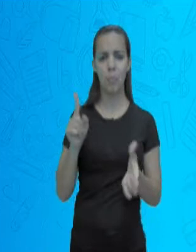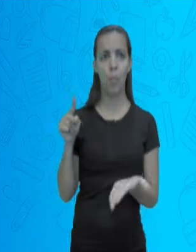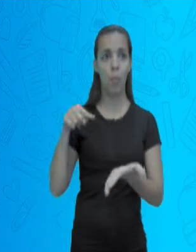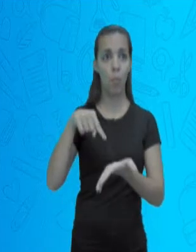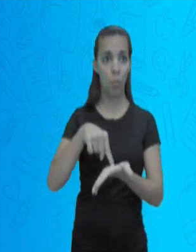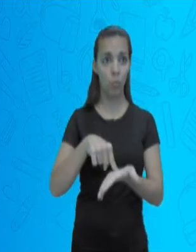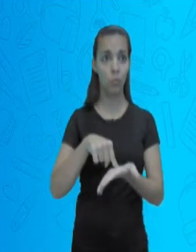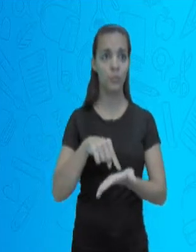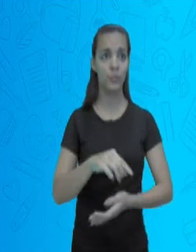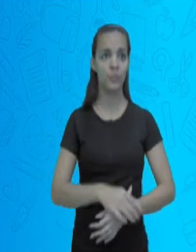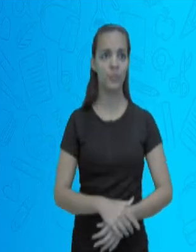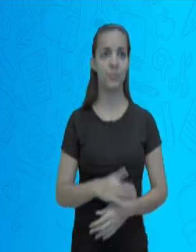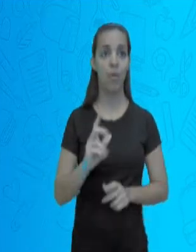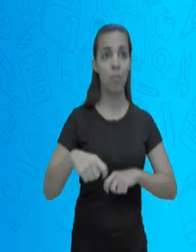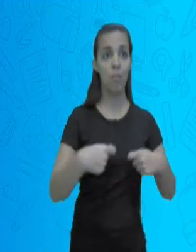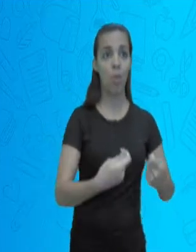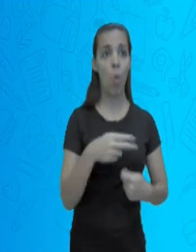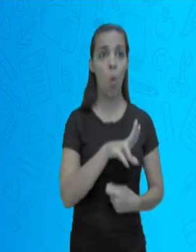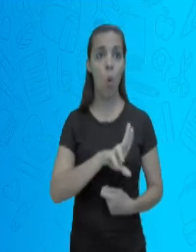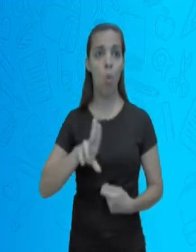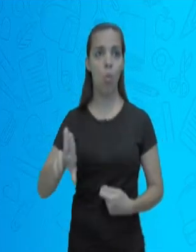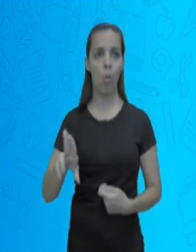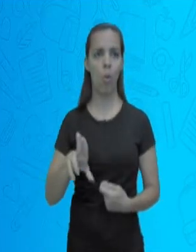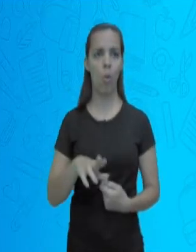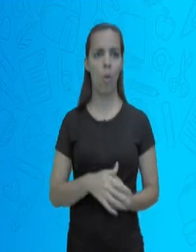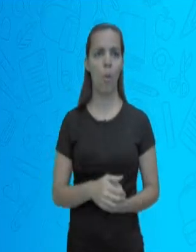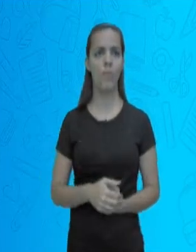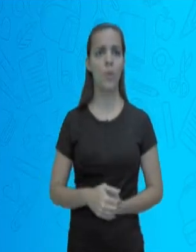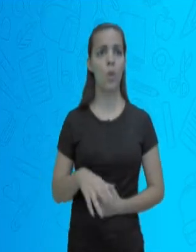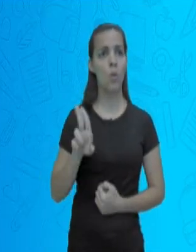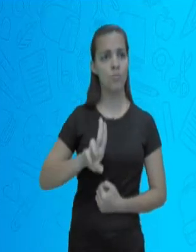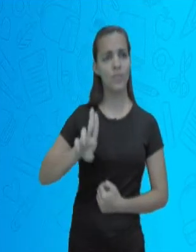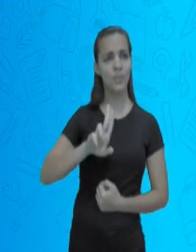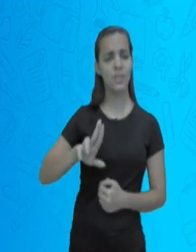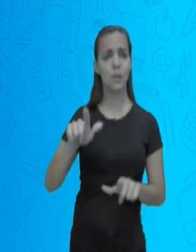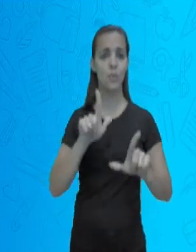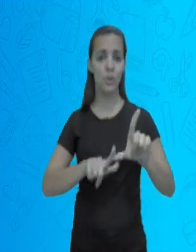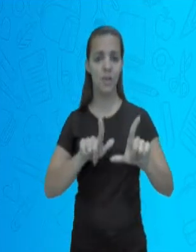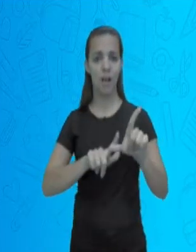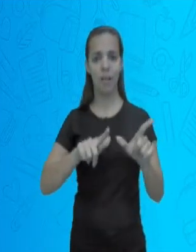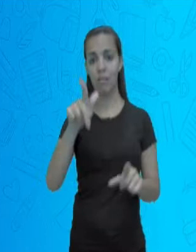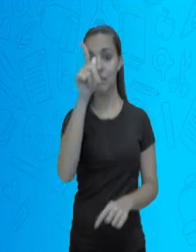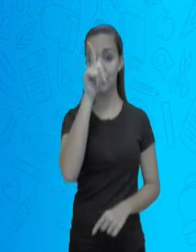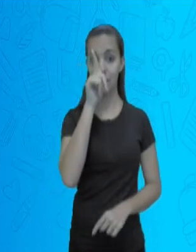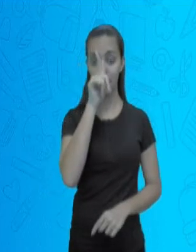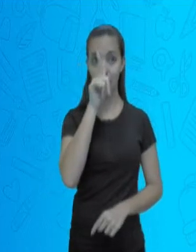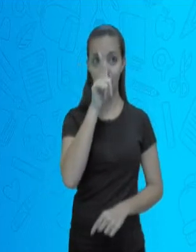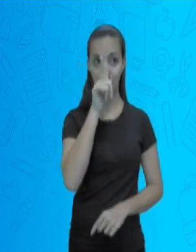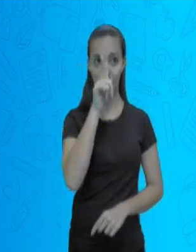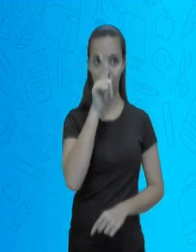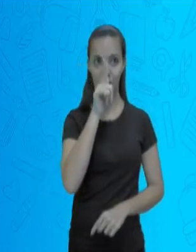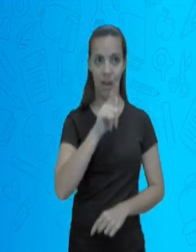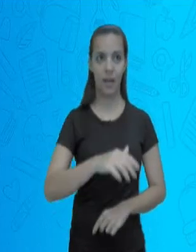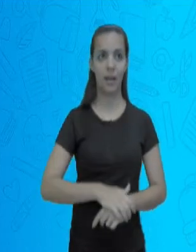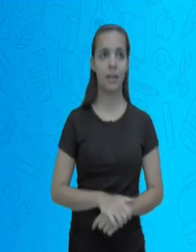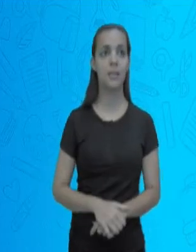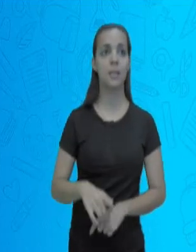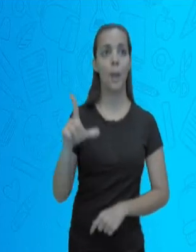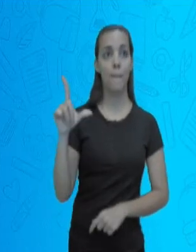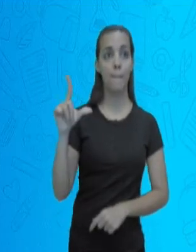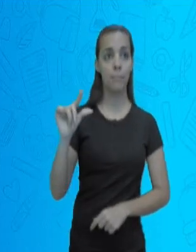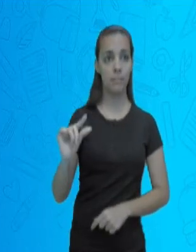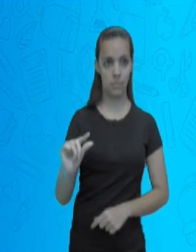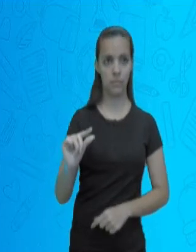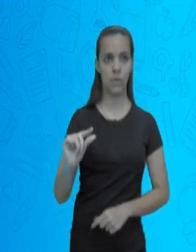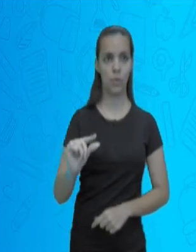nomeá-lo, geralmente usamos letras gregas minúsculas, como alfa e beta, por exemplo. Então, nós temos um